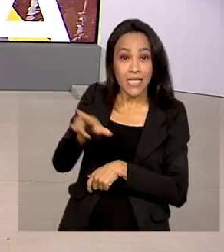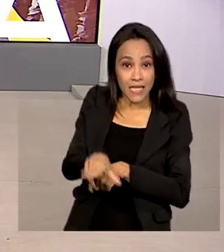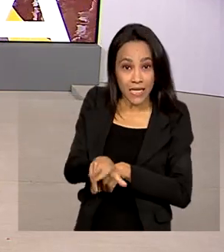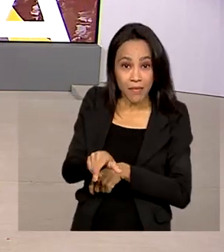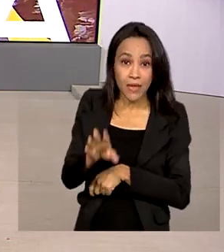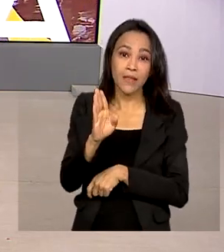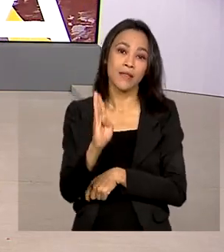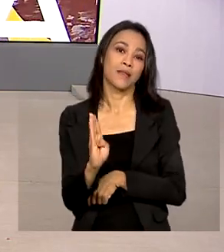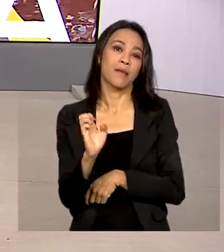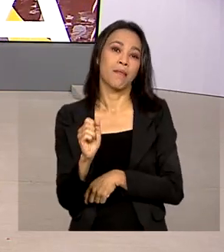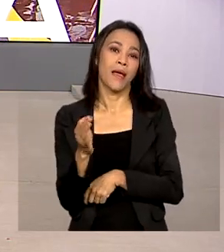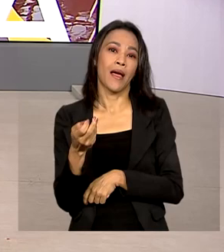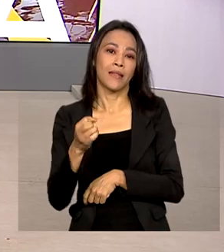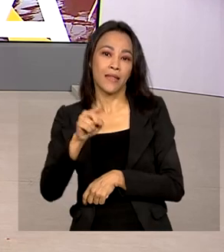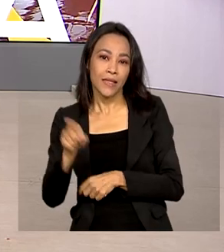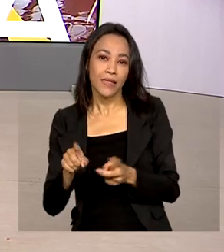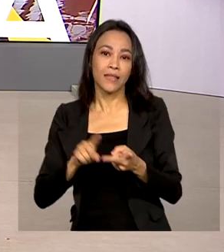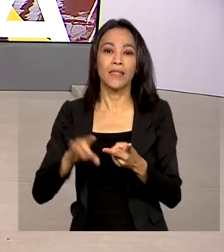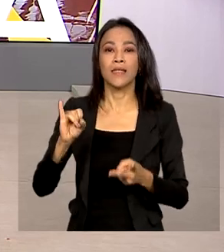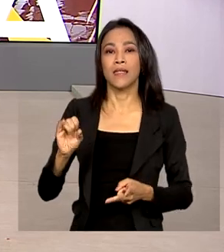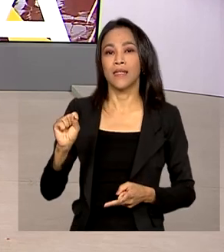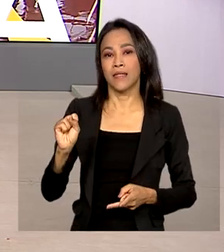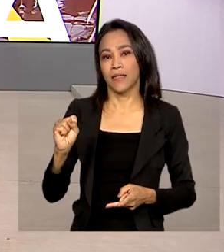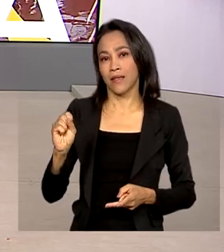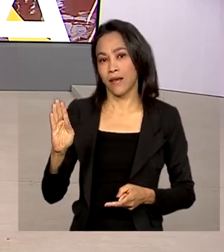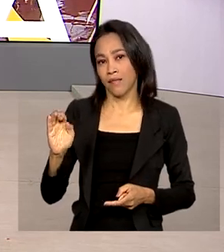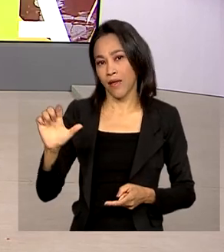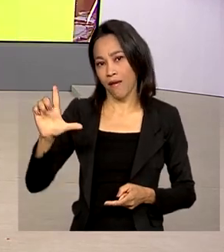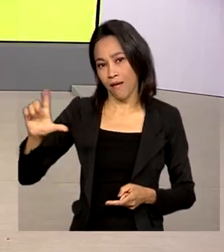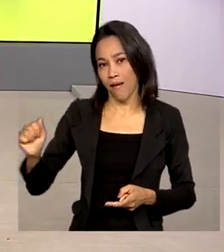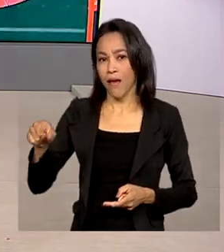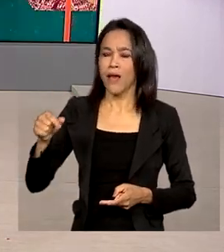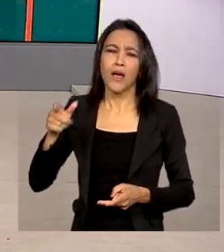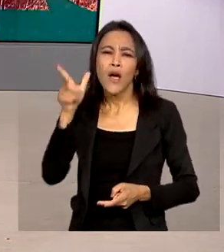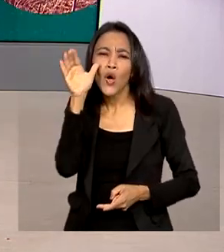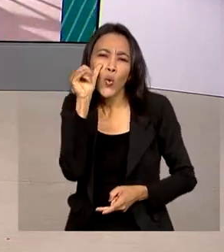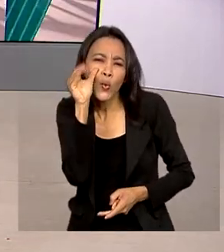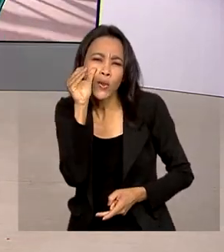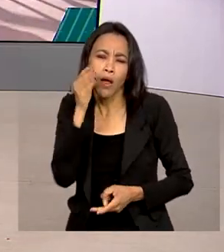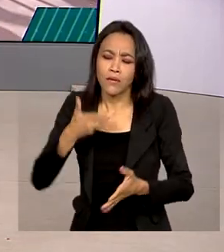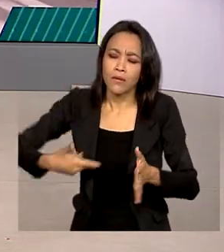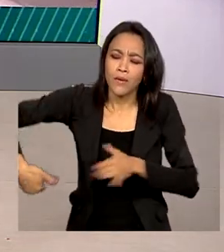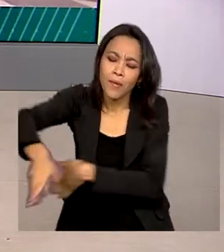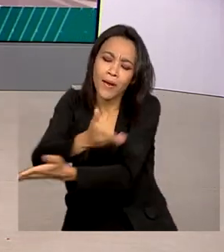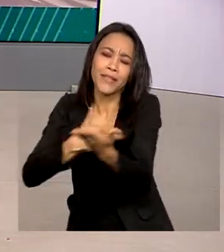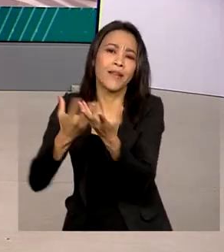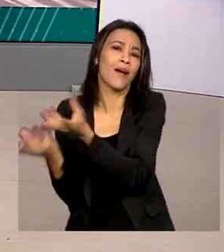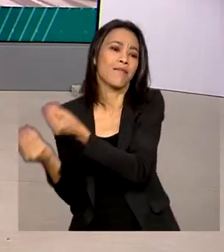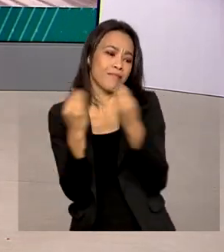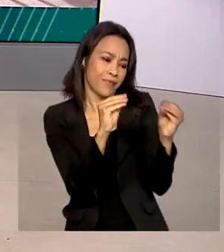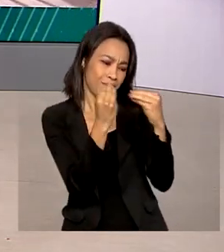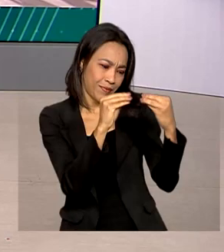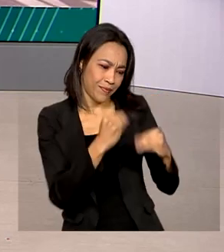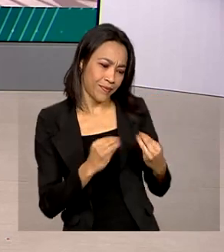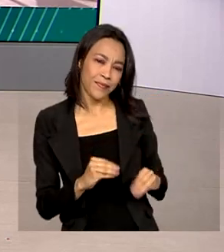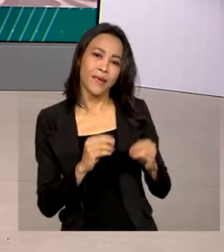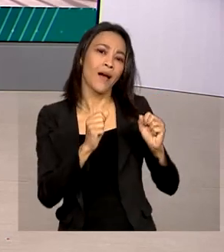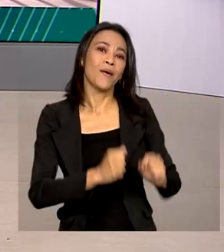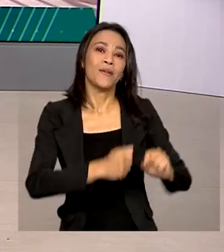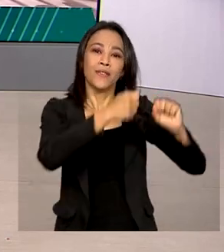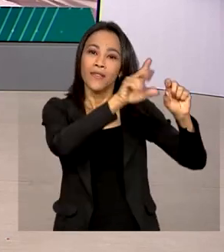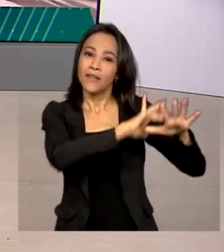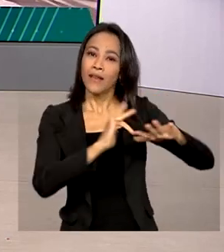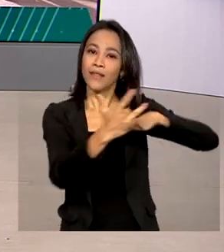Beatriz e Isabela Toaça compartilham curiosidades científicas e experimentos nas redes sociais e ainda desenvolvem